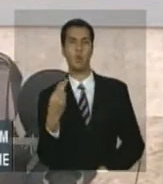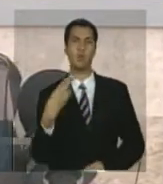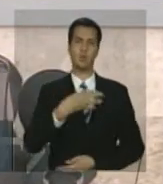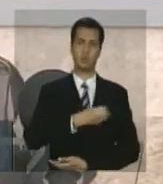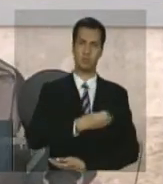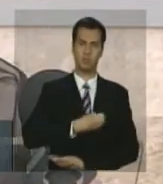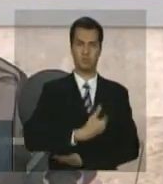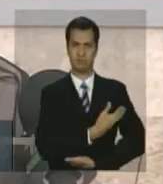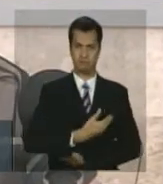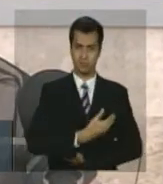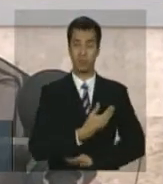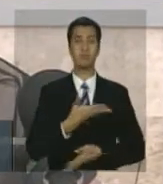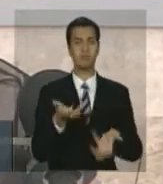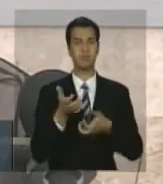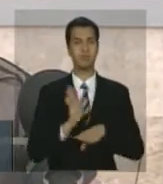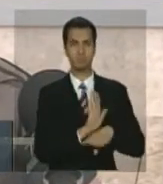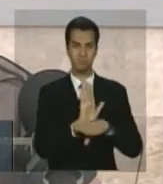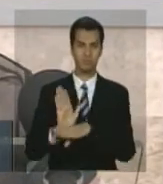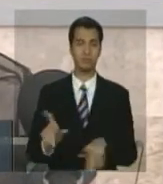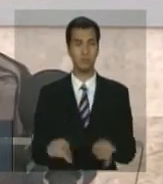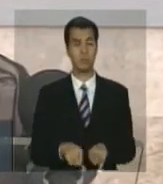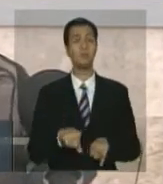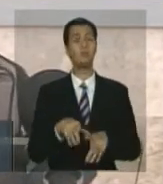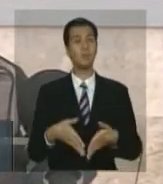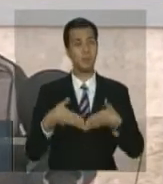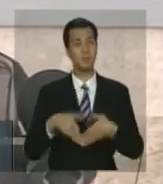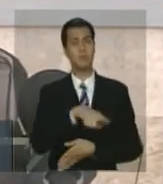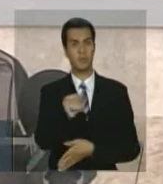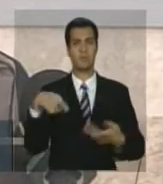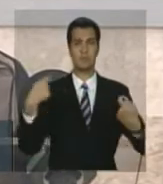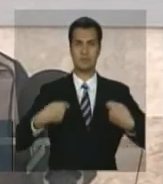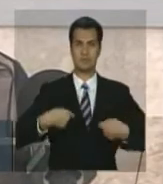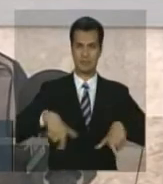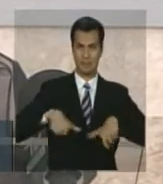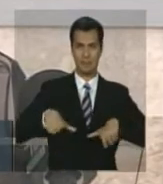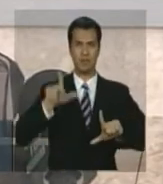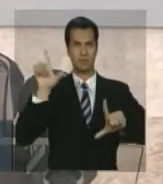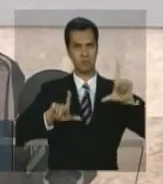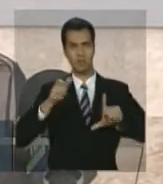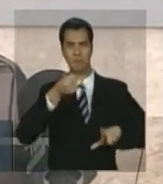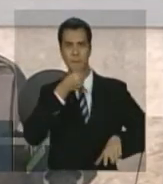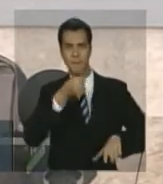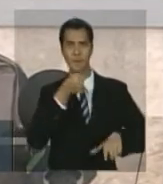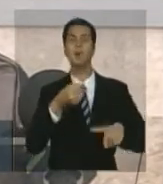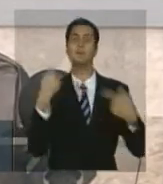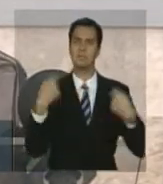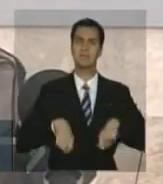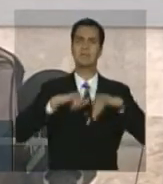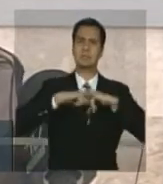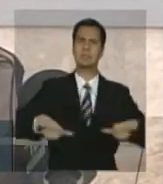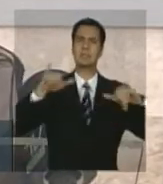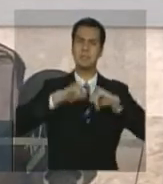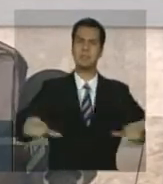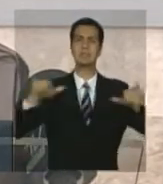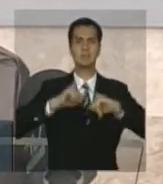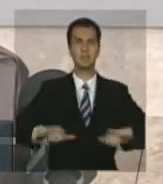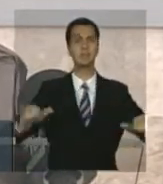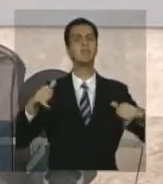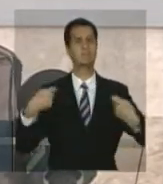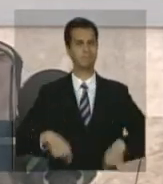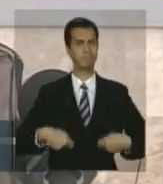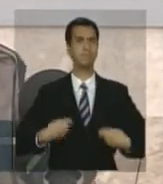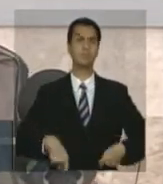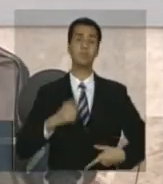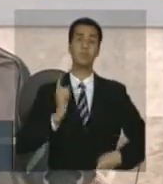Essa ação é uma ação muito importante, que a imprensa nos ajude a divulgar, porque as gestantes e nutrizes têm que nos informar,